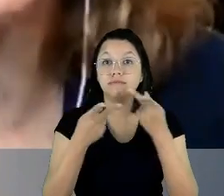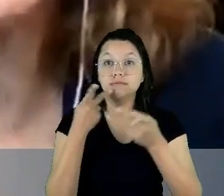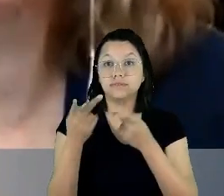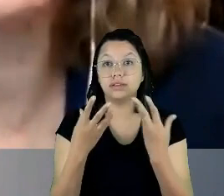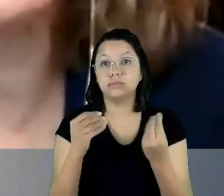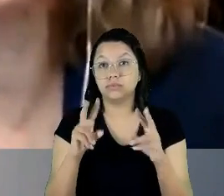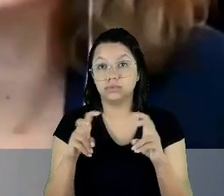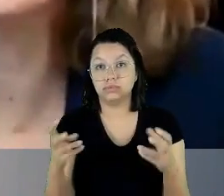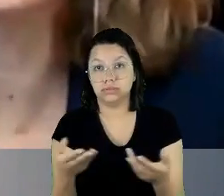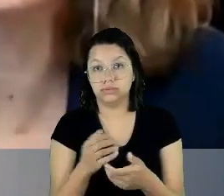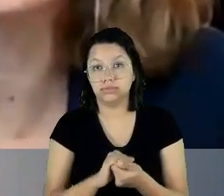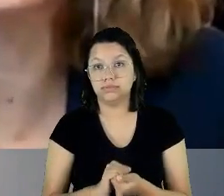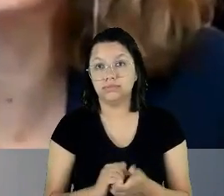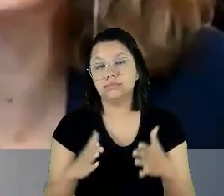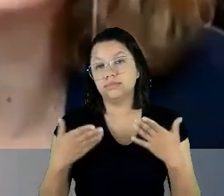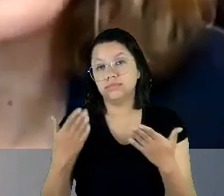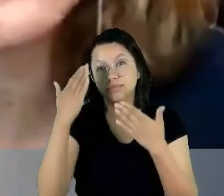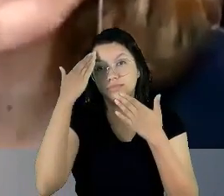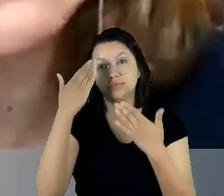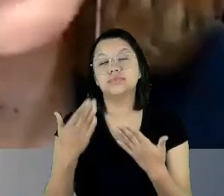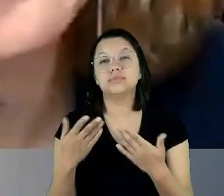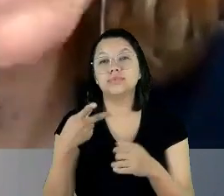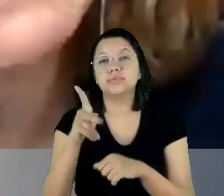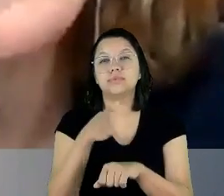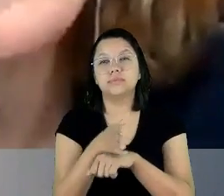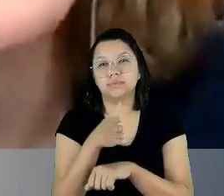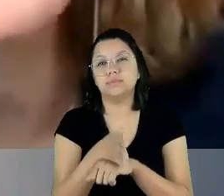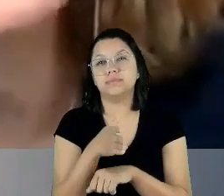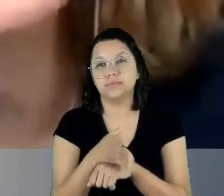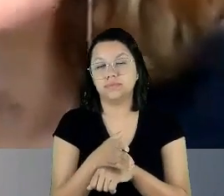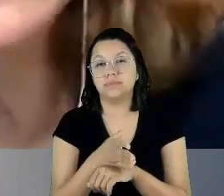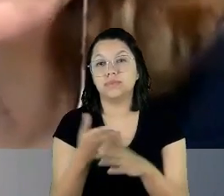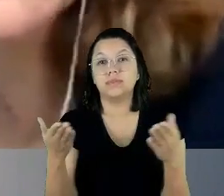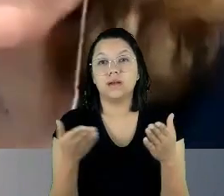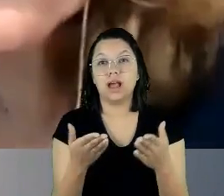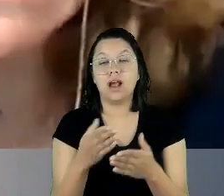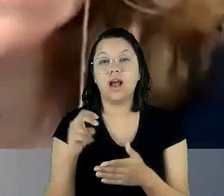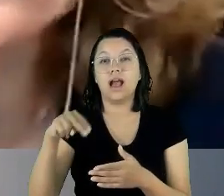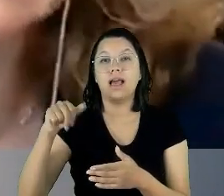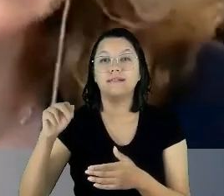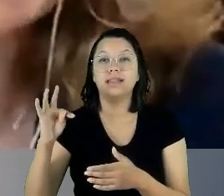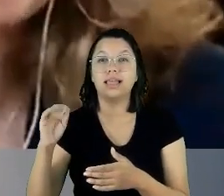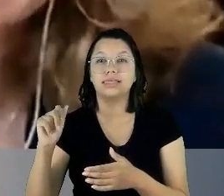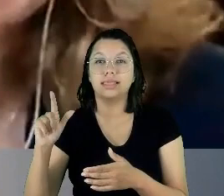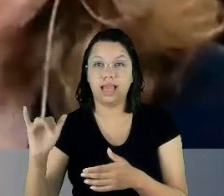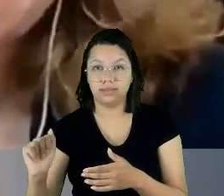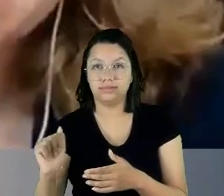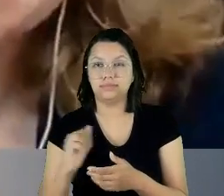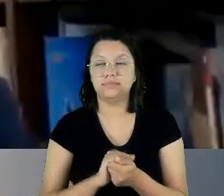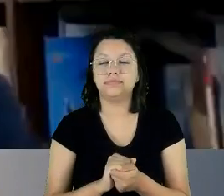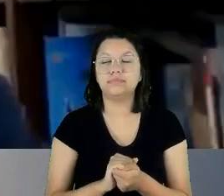que se fale muito sobre isso. Então, agradeço a tua participação e passo a palavra para a Natália.